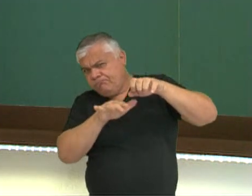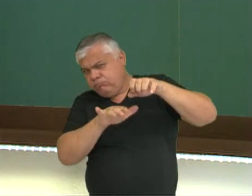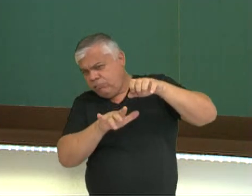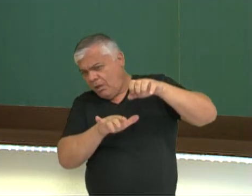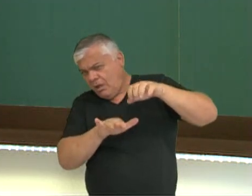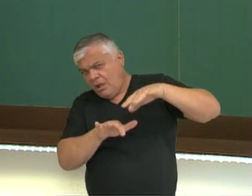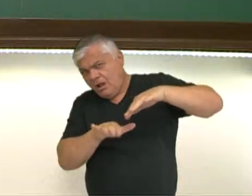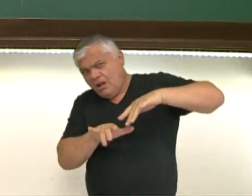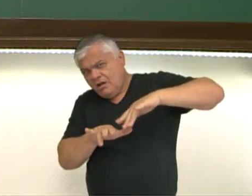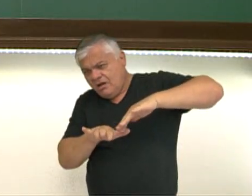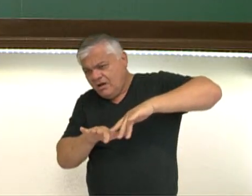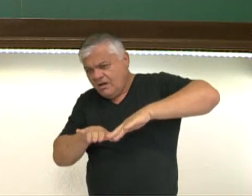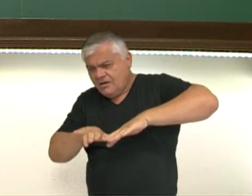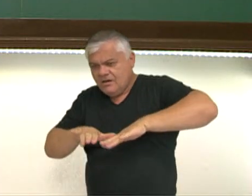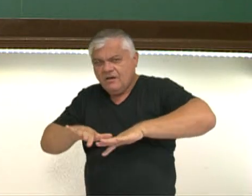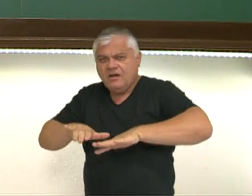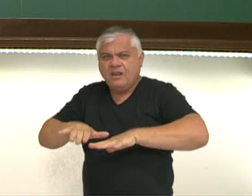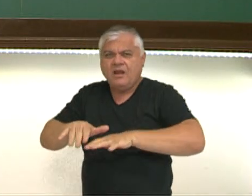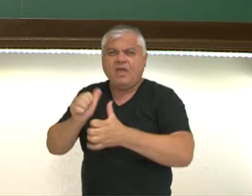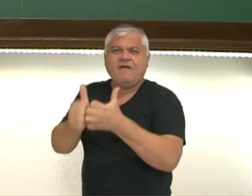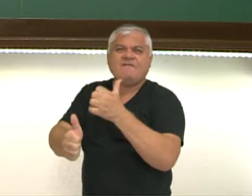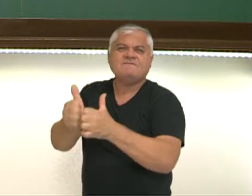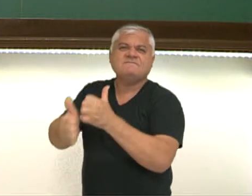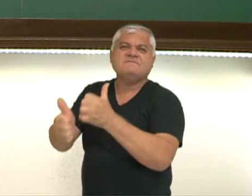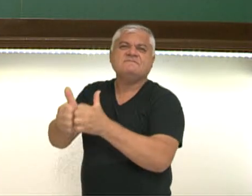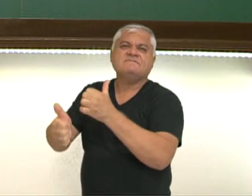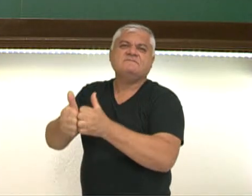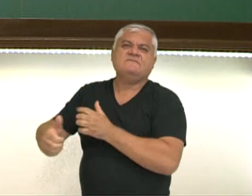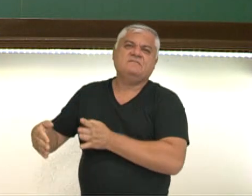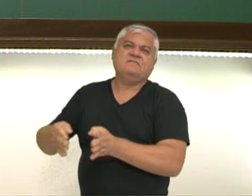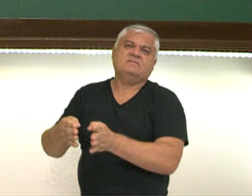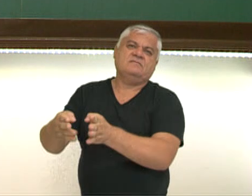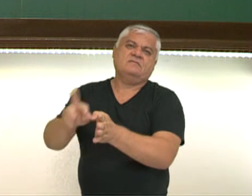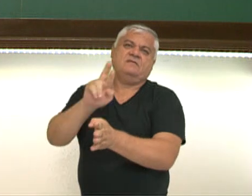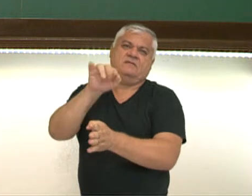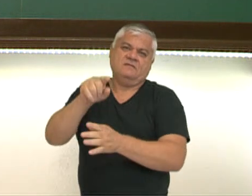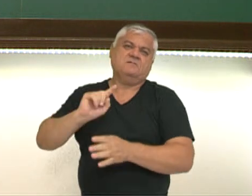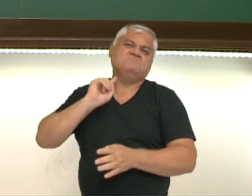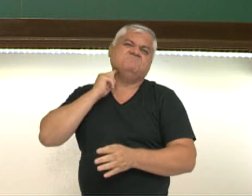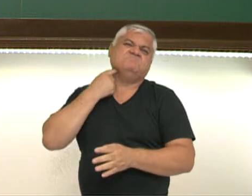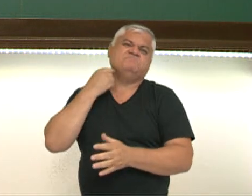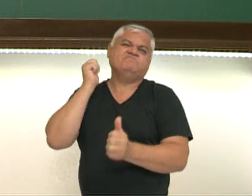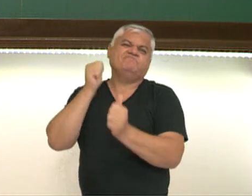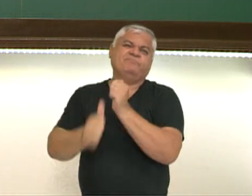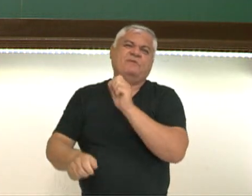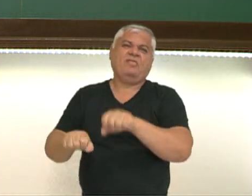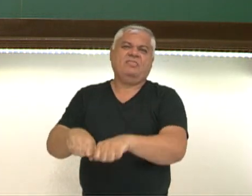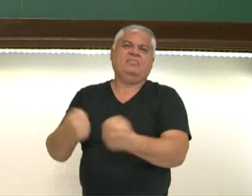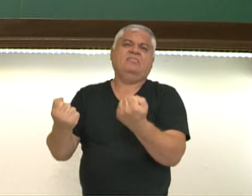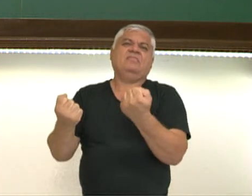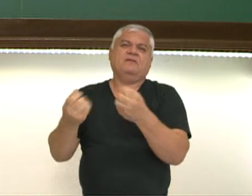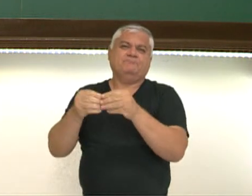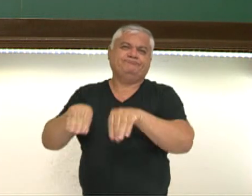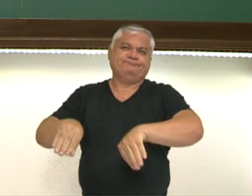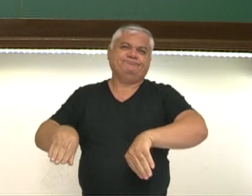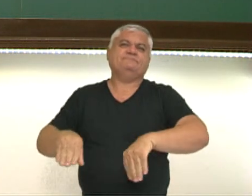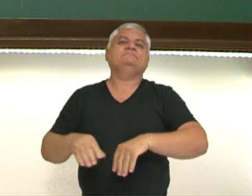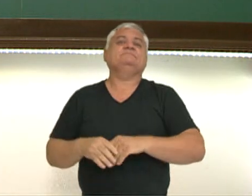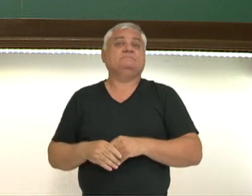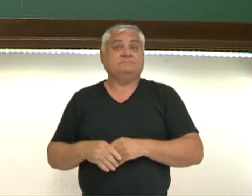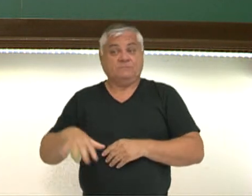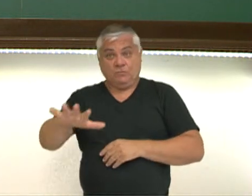comprometer significativamente o abastecimento de água naquela região. Ou, né? Não só naquela região, mas de repente